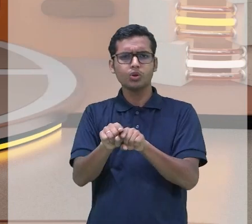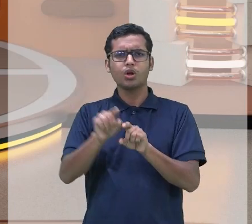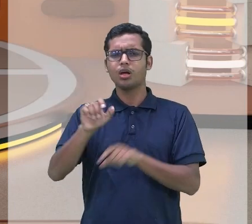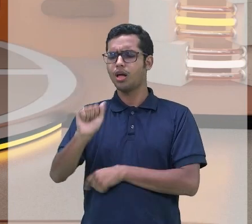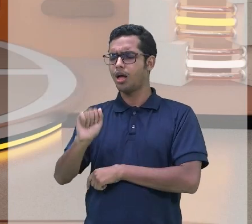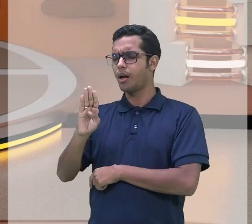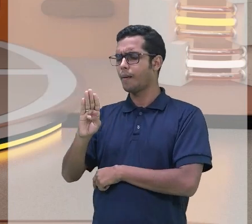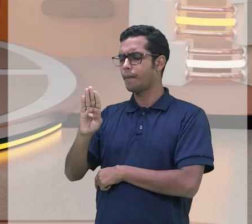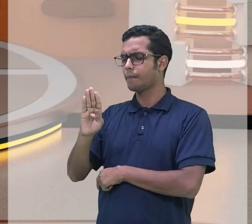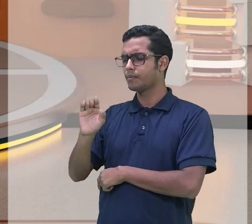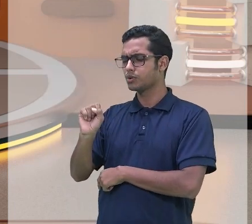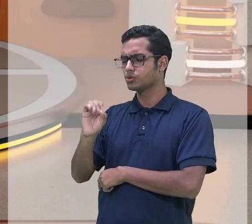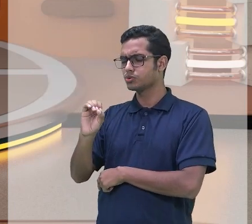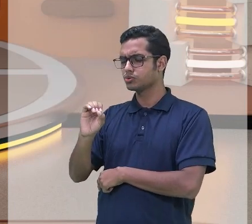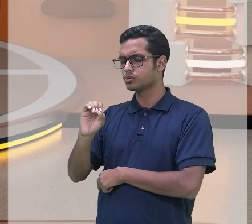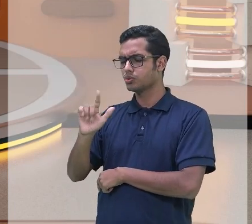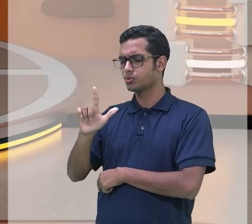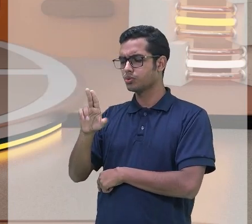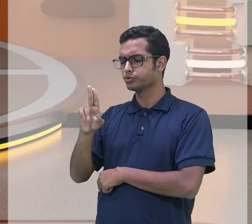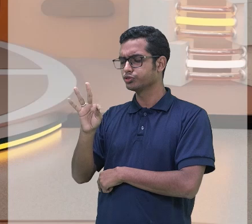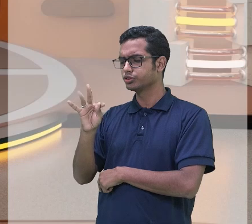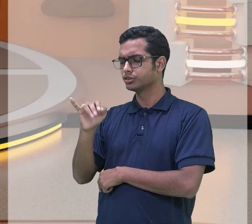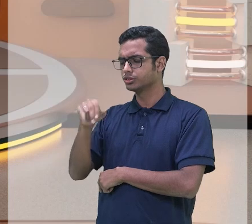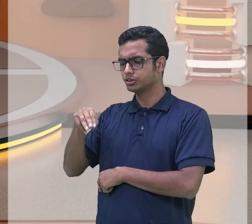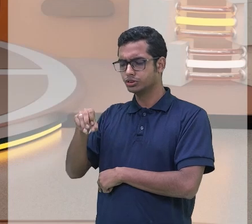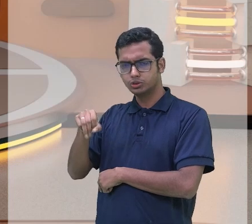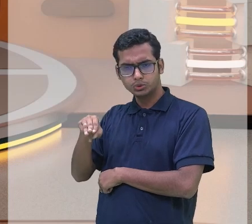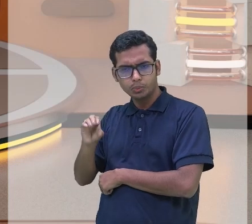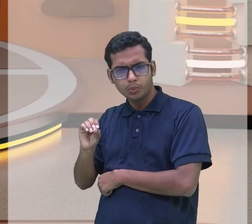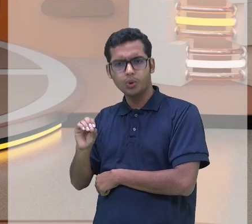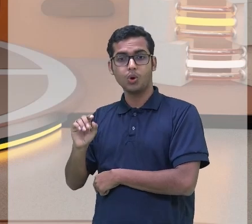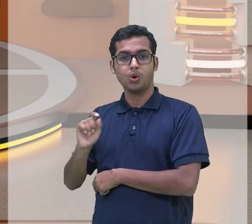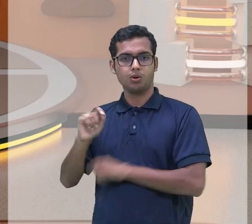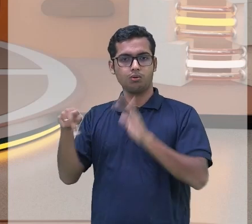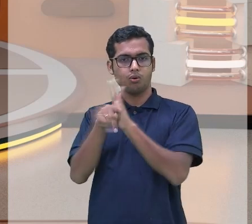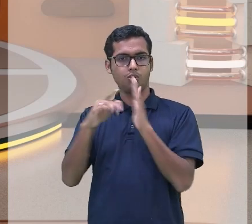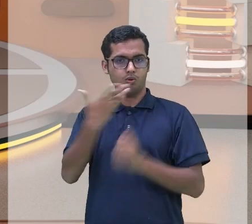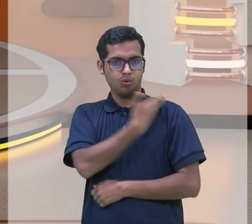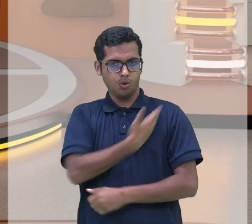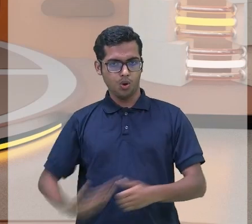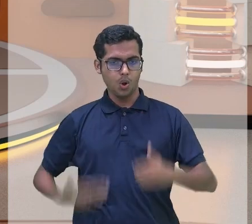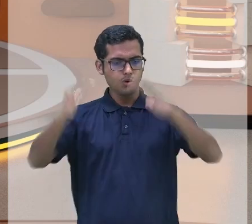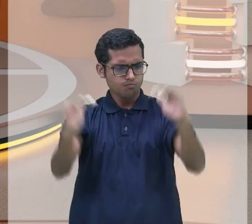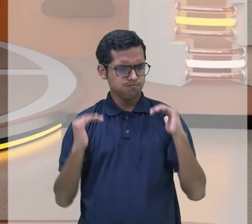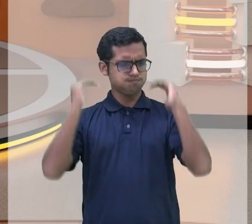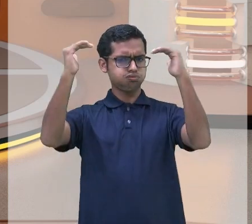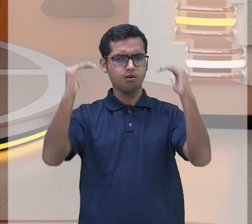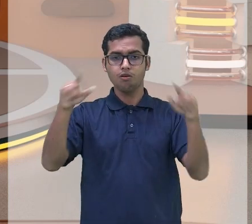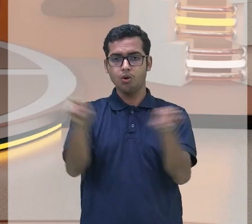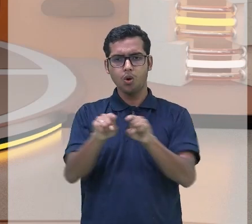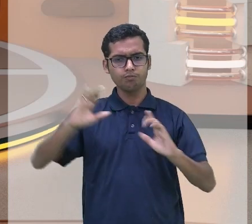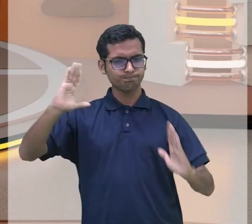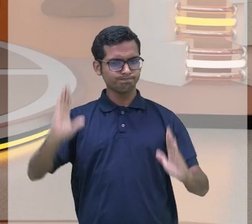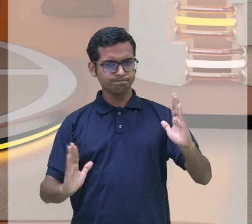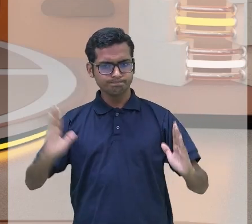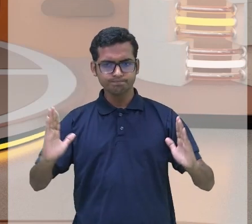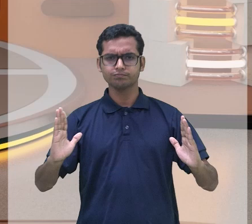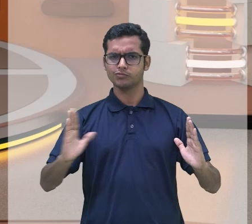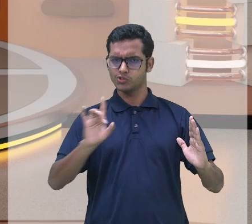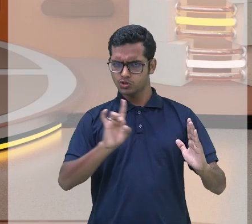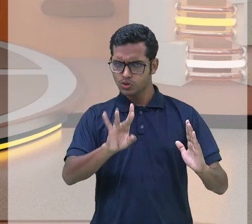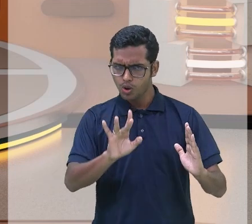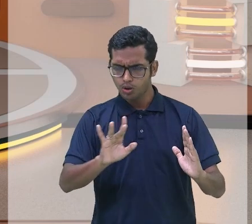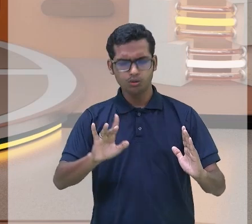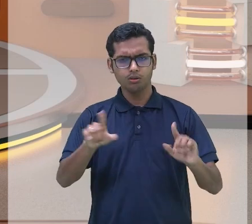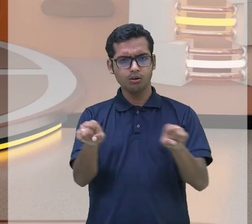das características do antigo regime, mas ele não resume todo esse período. A gente vai então